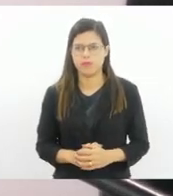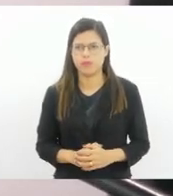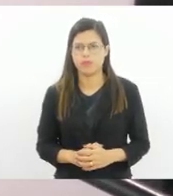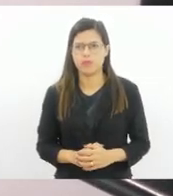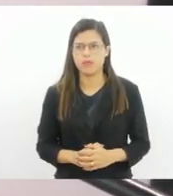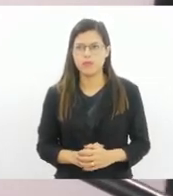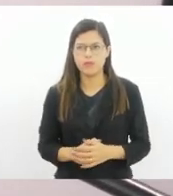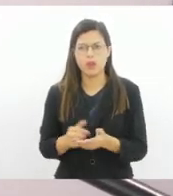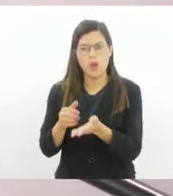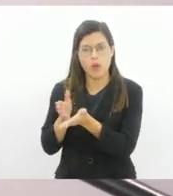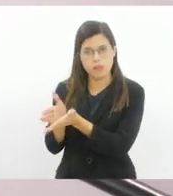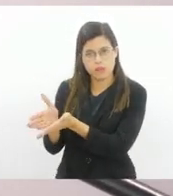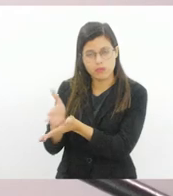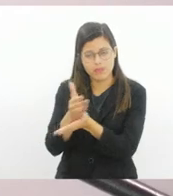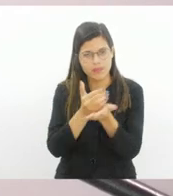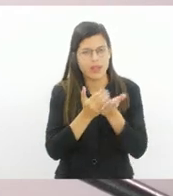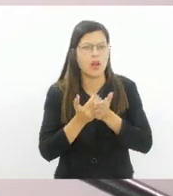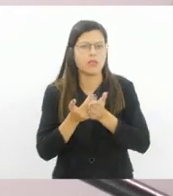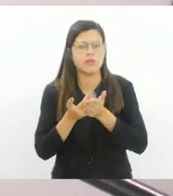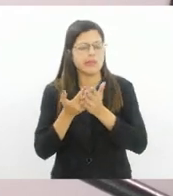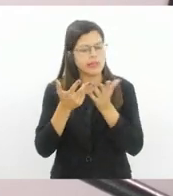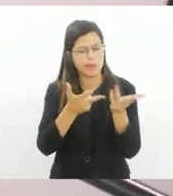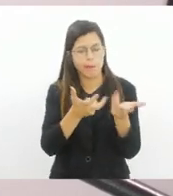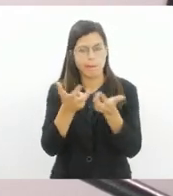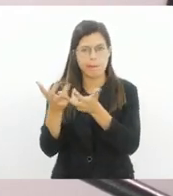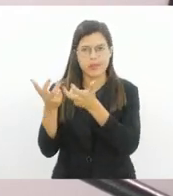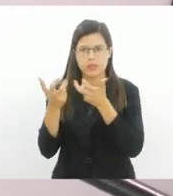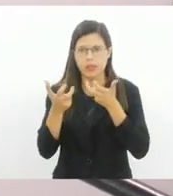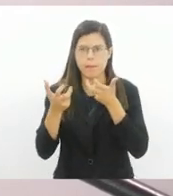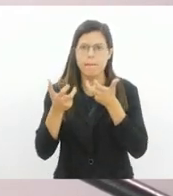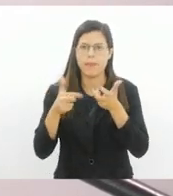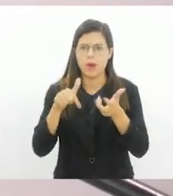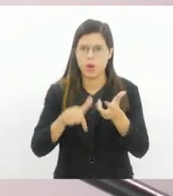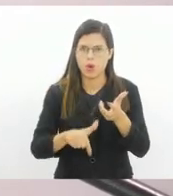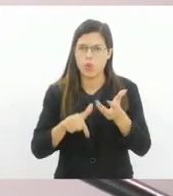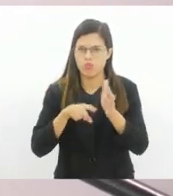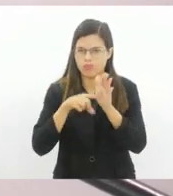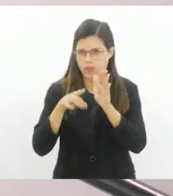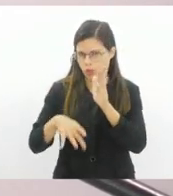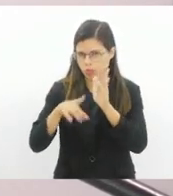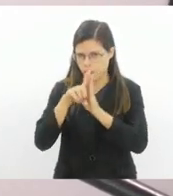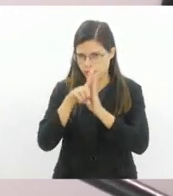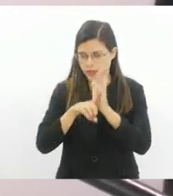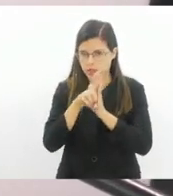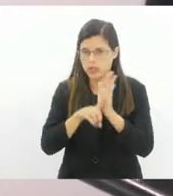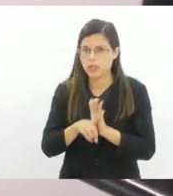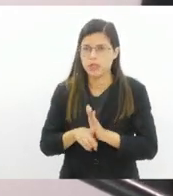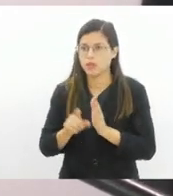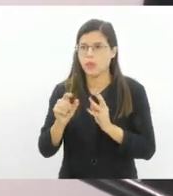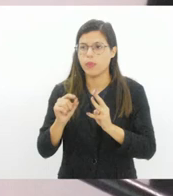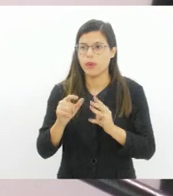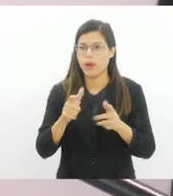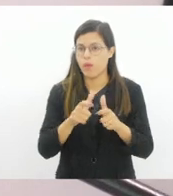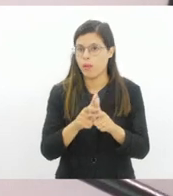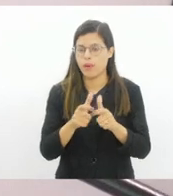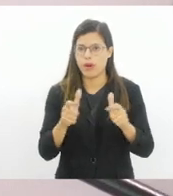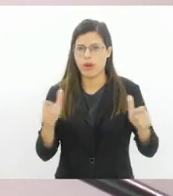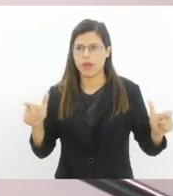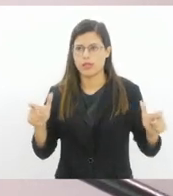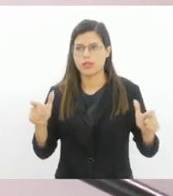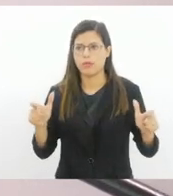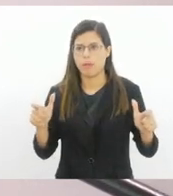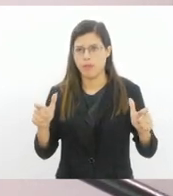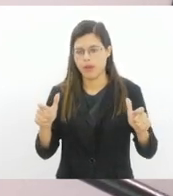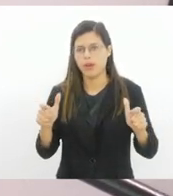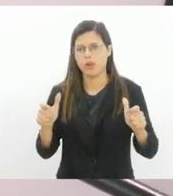Um dado que nos chamou a atenção nas últimas edições do dossiê foi o crescimento da notificação